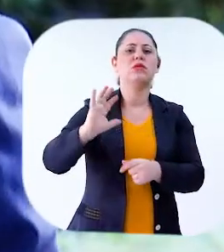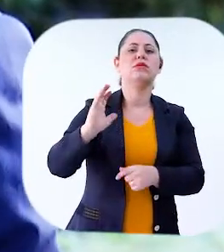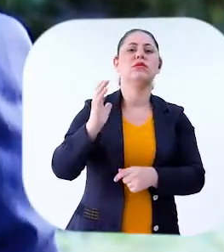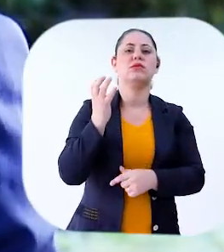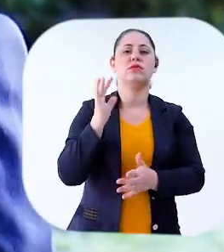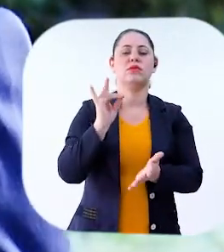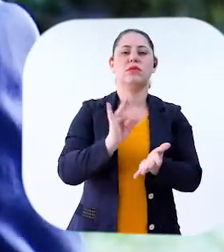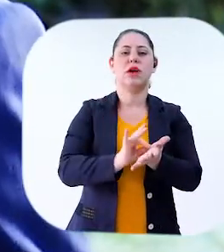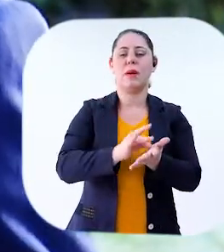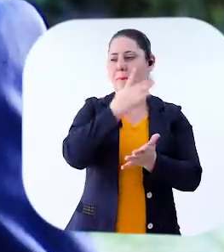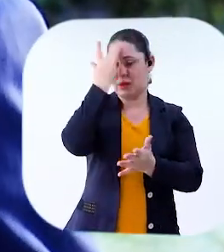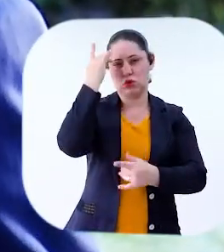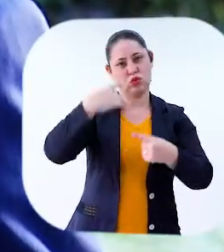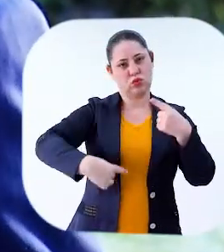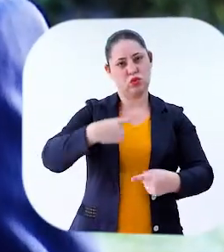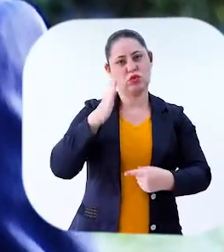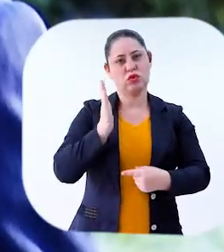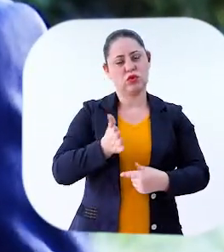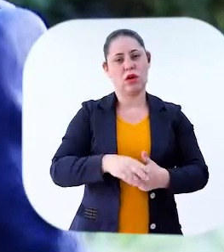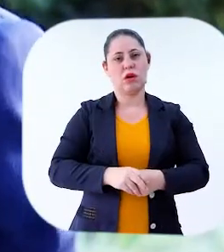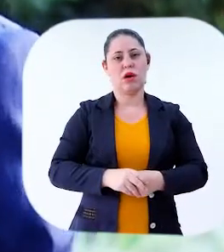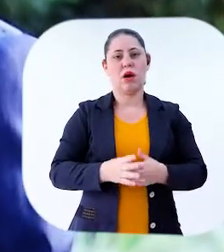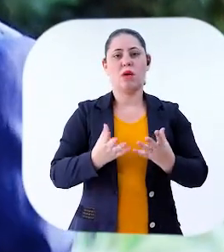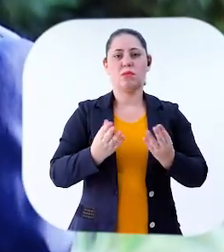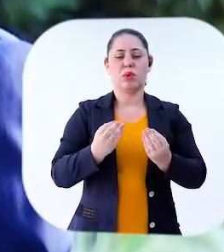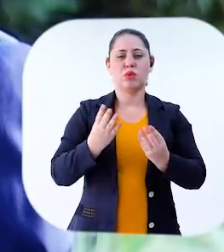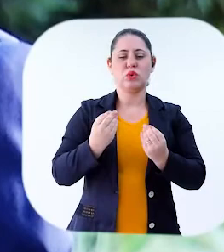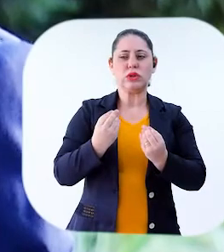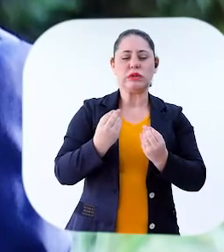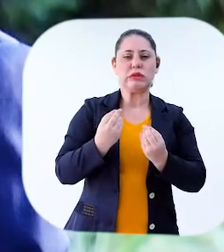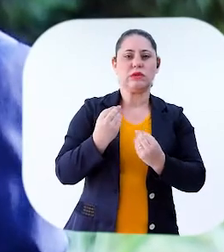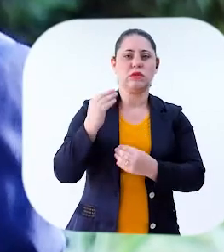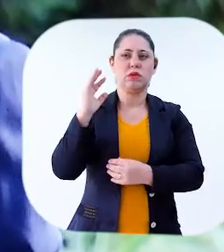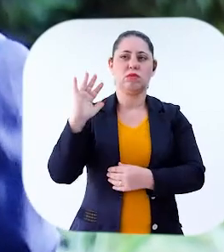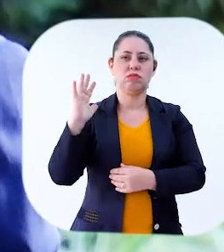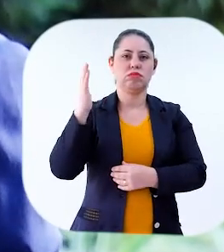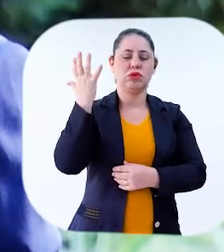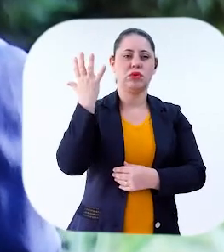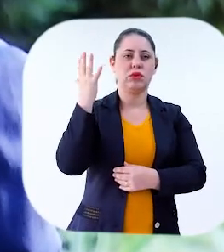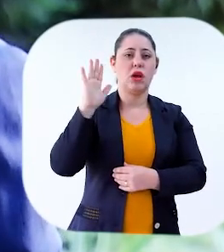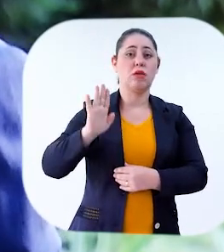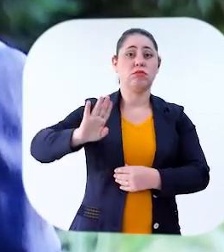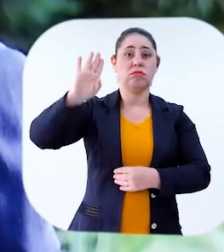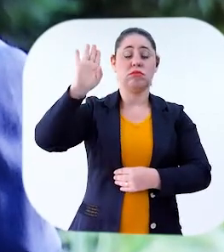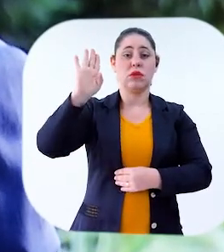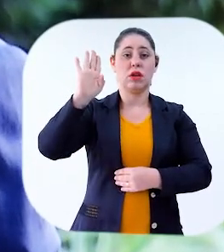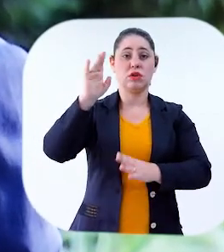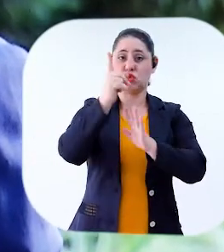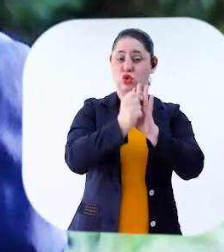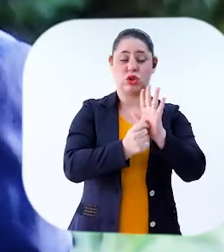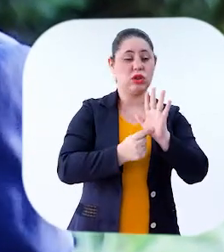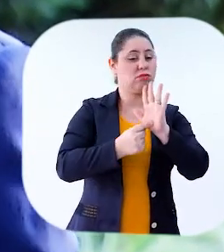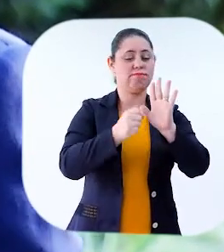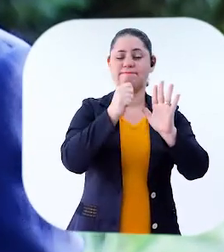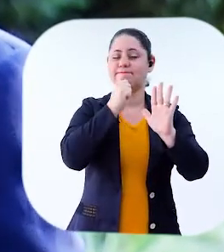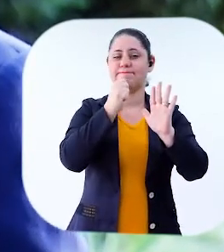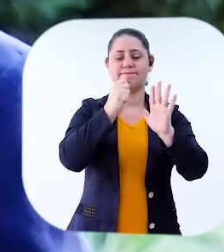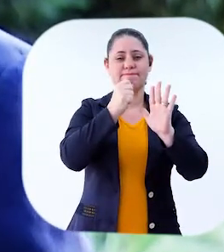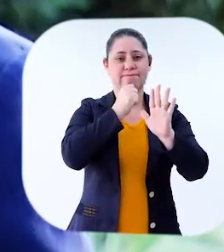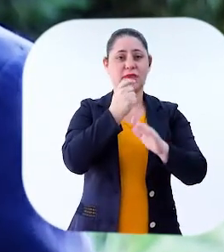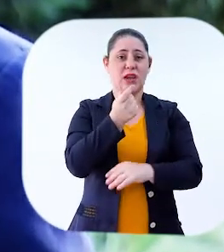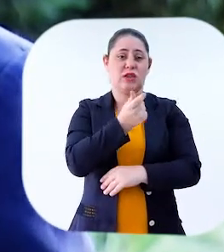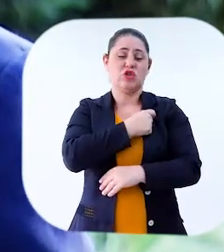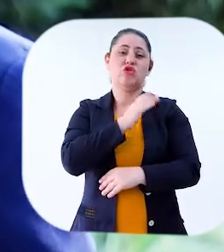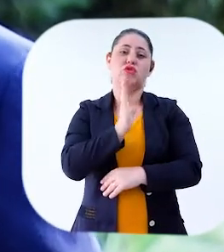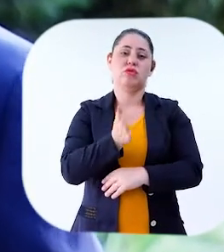que acontecerá? Todo mundo já está discutindo isso. Muitos candidatos serão diplomados sem que as suas prestações de contas tenham sido